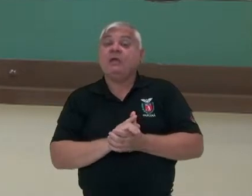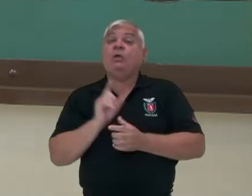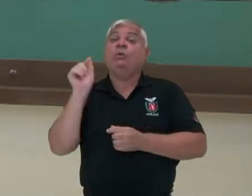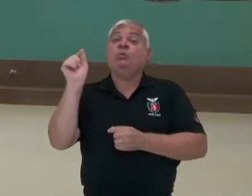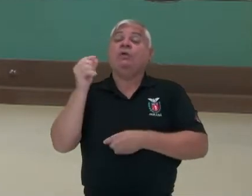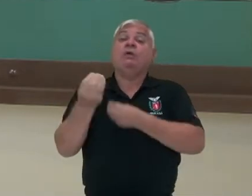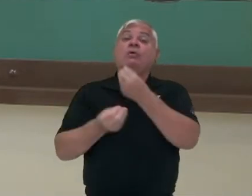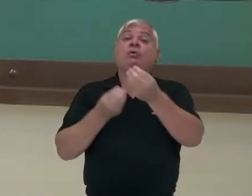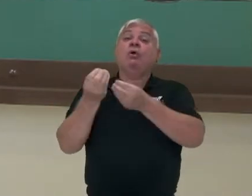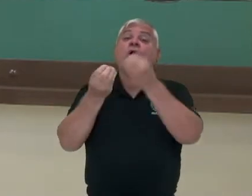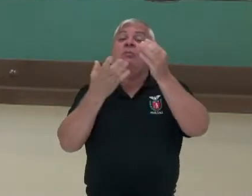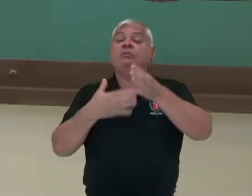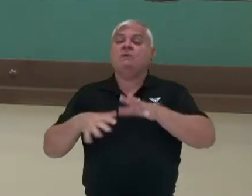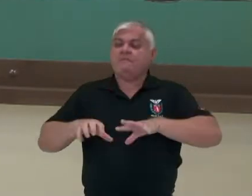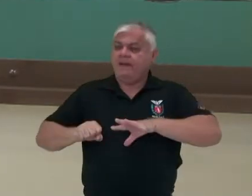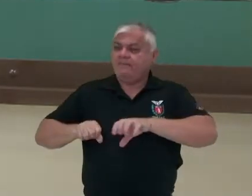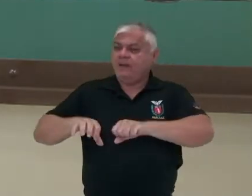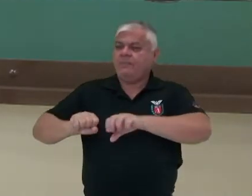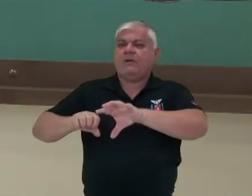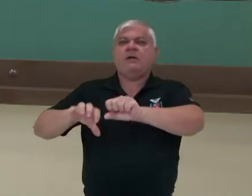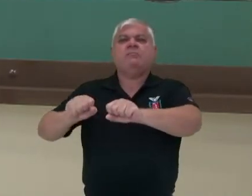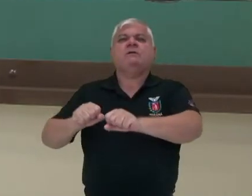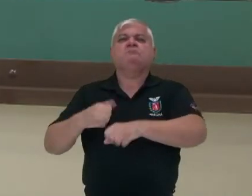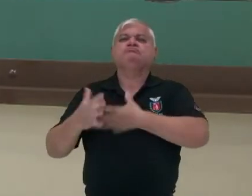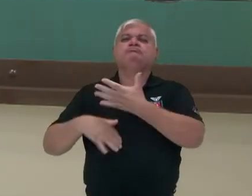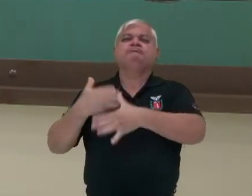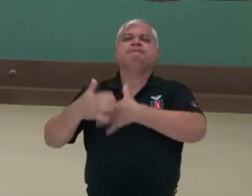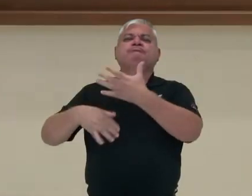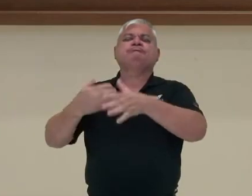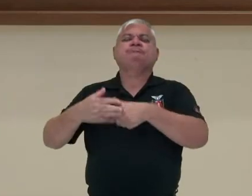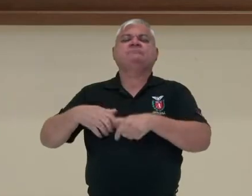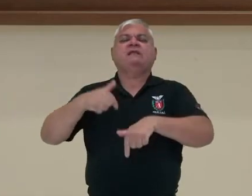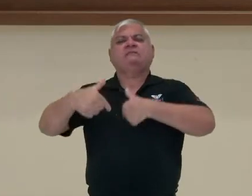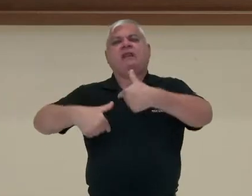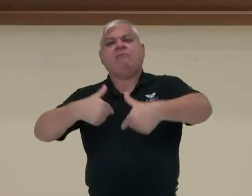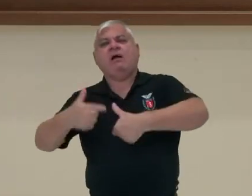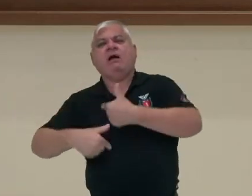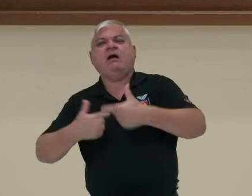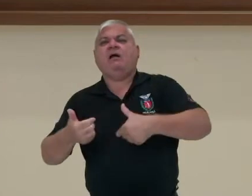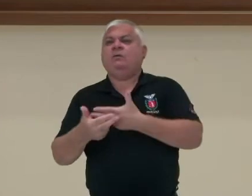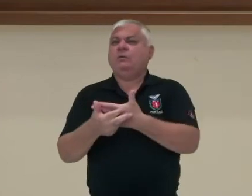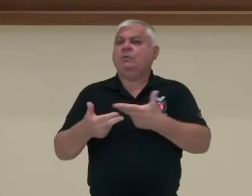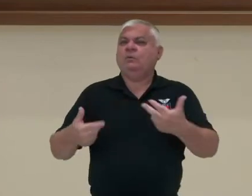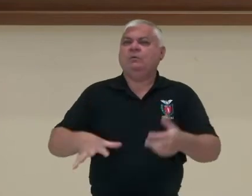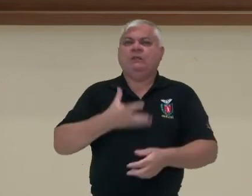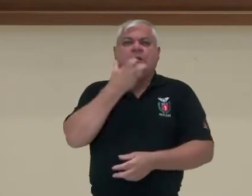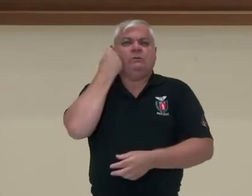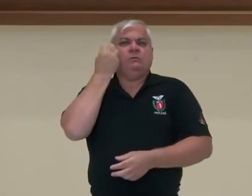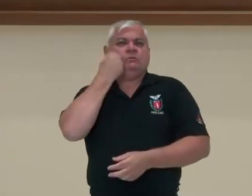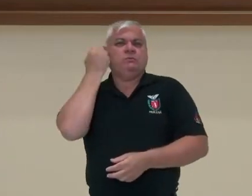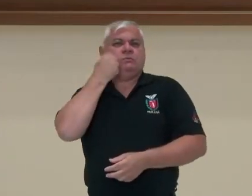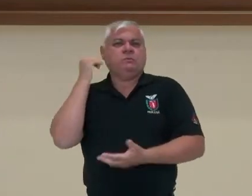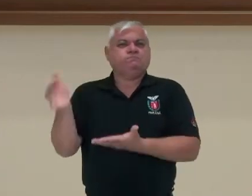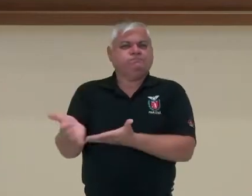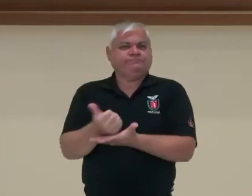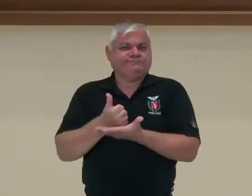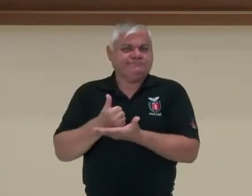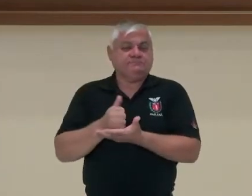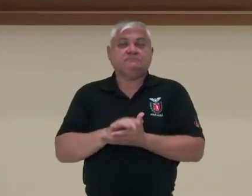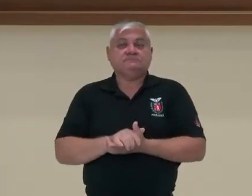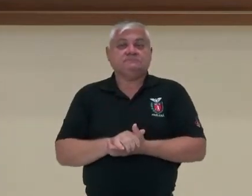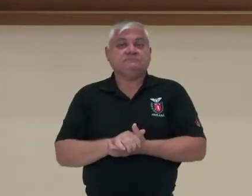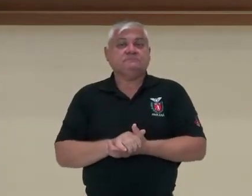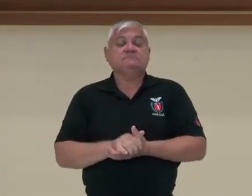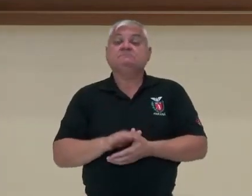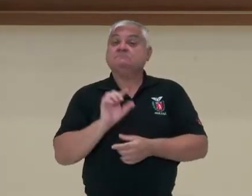Chegaram tomando conta de tudo já e aí desenvolveram atividades que davam lucro para eles, tá? Então, só